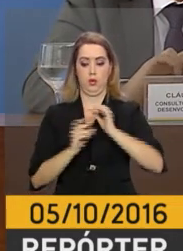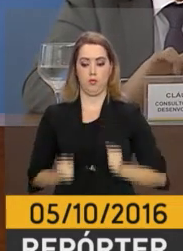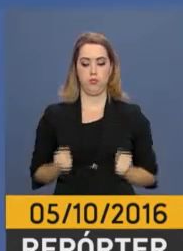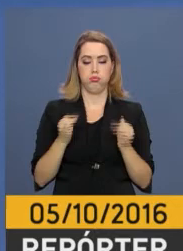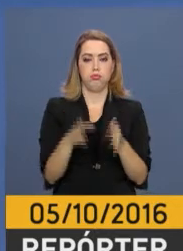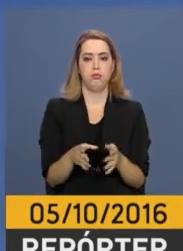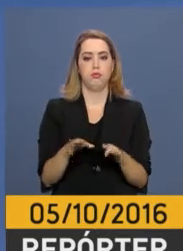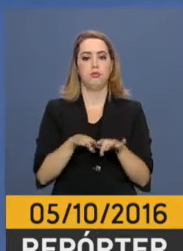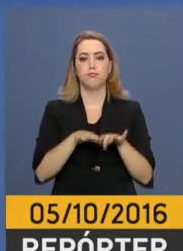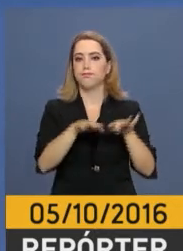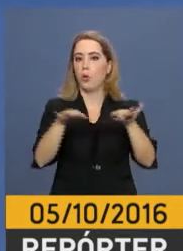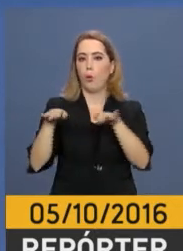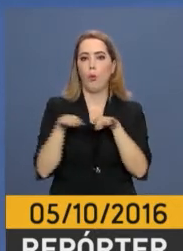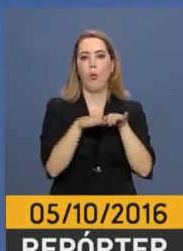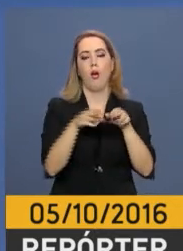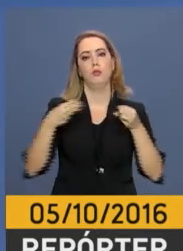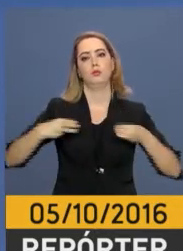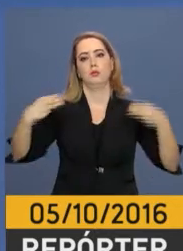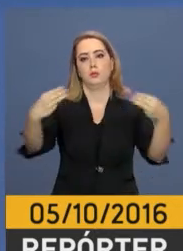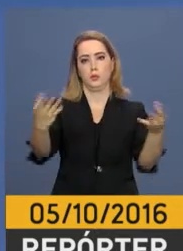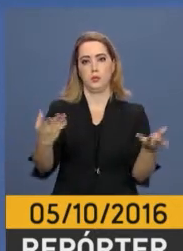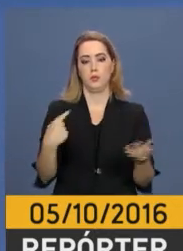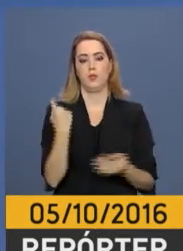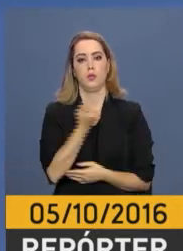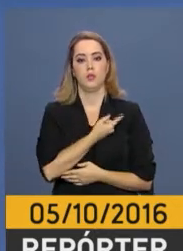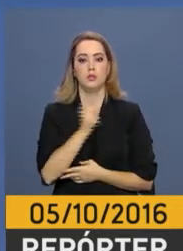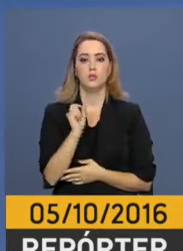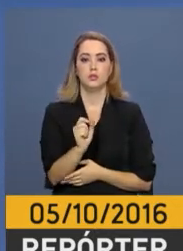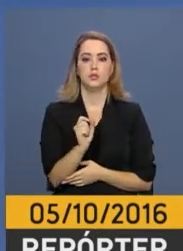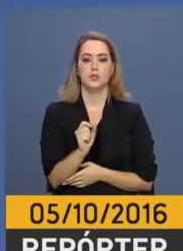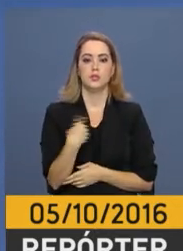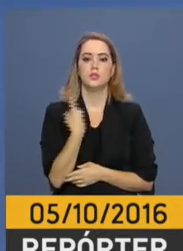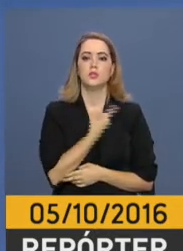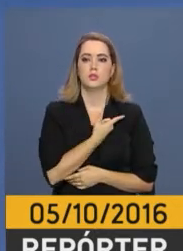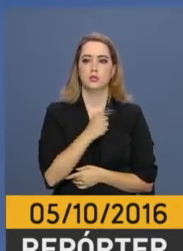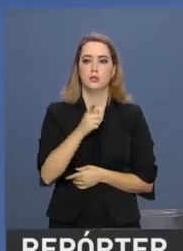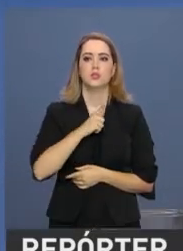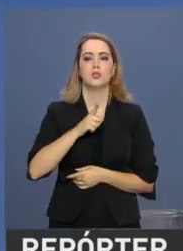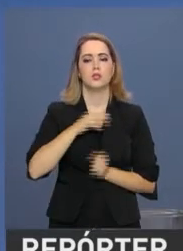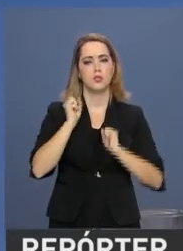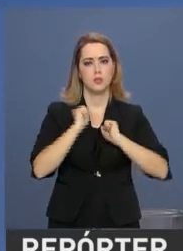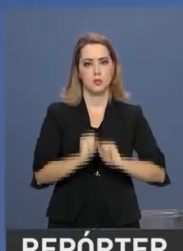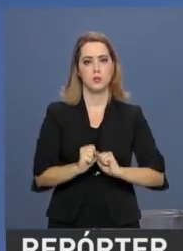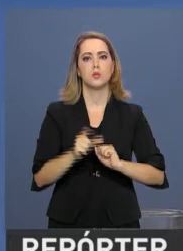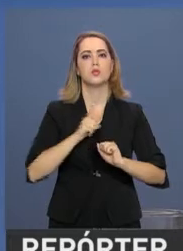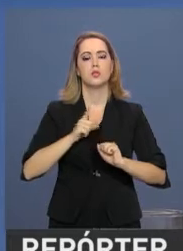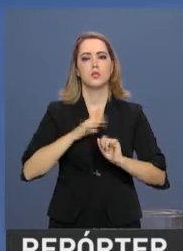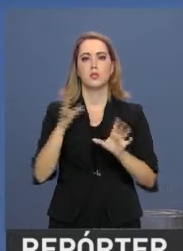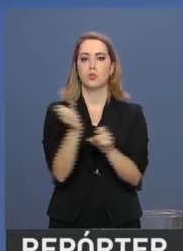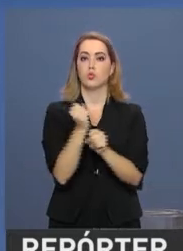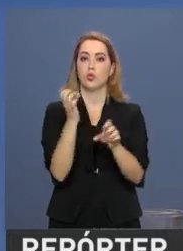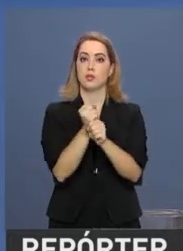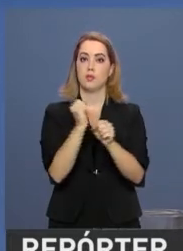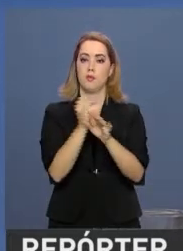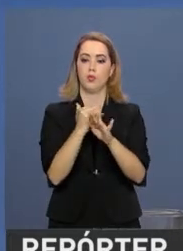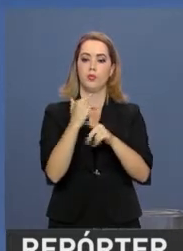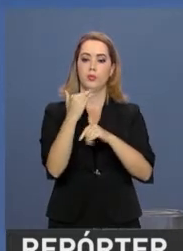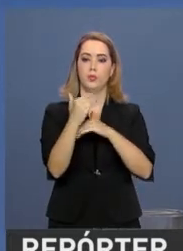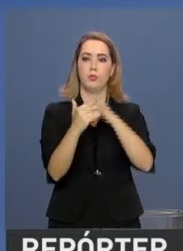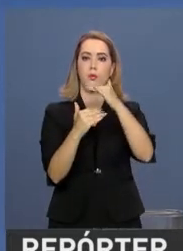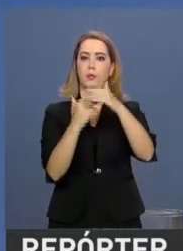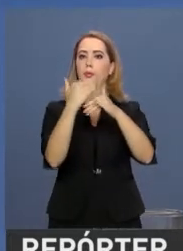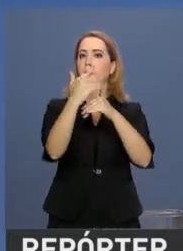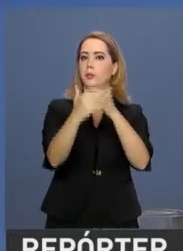estão dentro desse tanto geral eu acredito que nós vamos ter a possibilidade de ter um orçamento crescente por essa